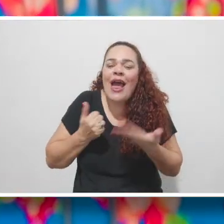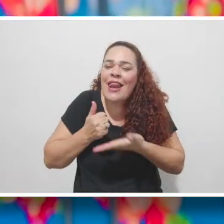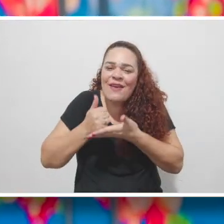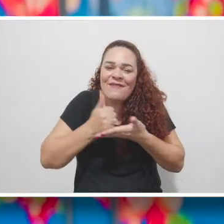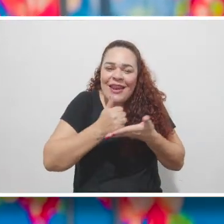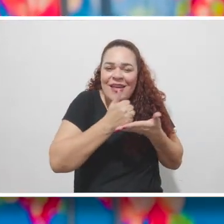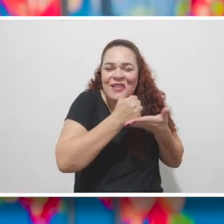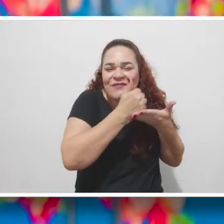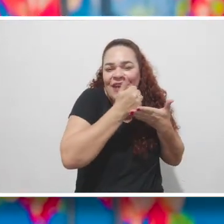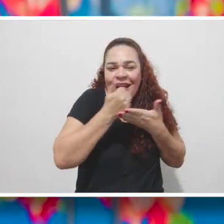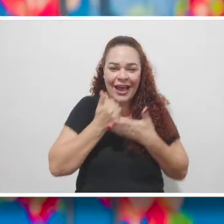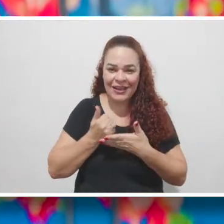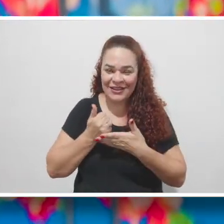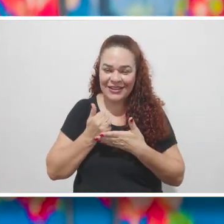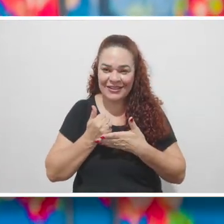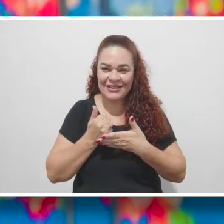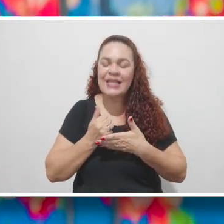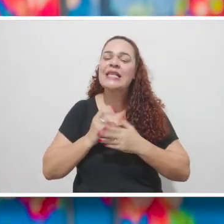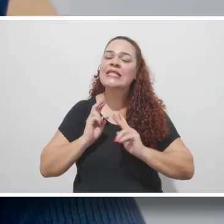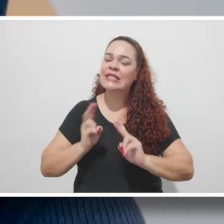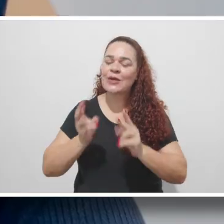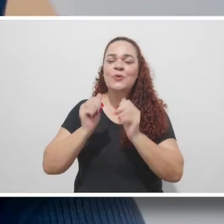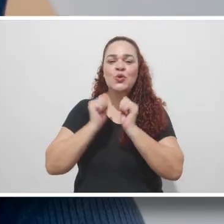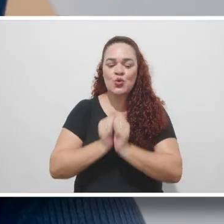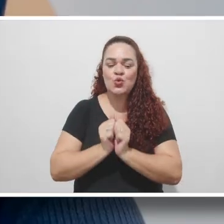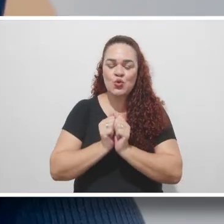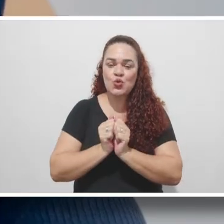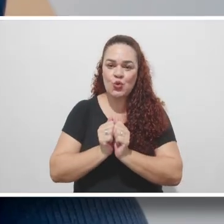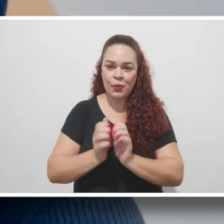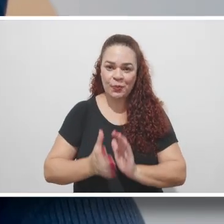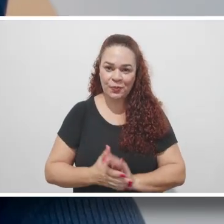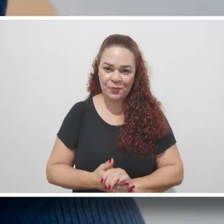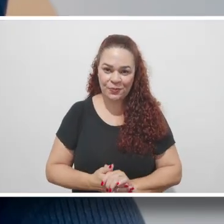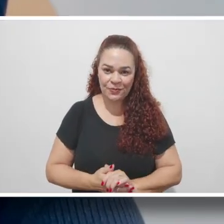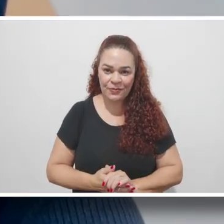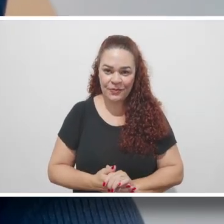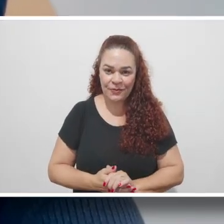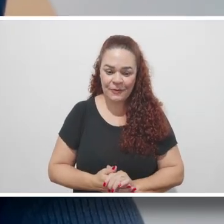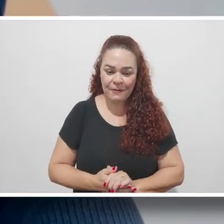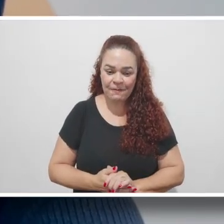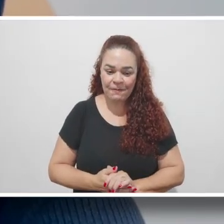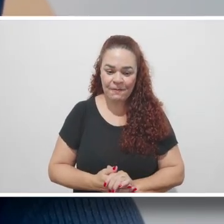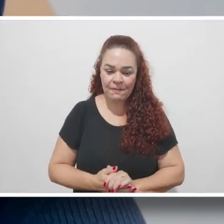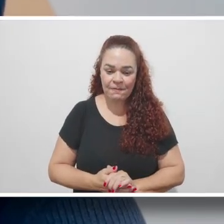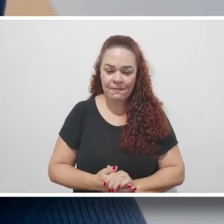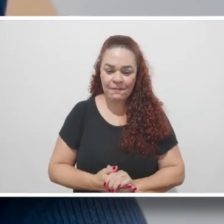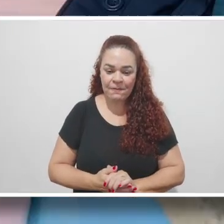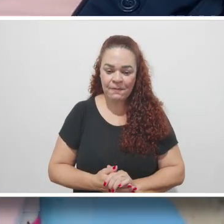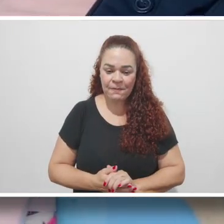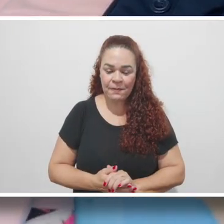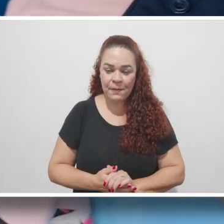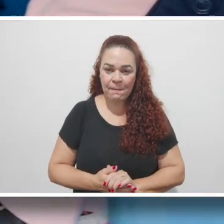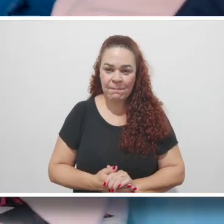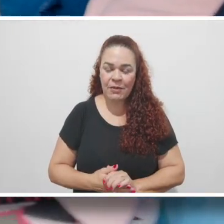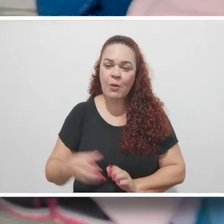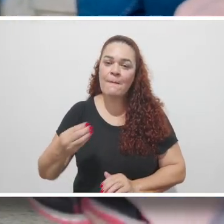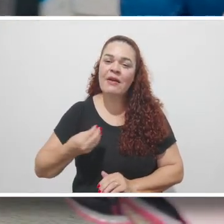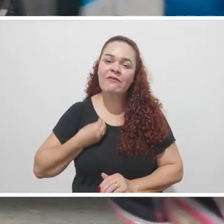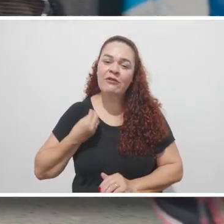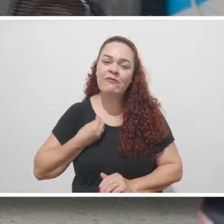as crianças, eu estava lá. O objetivo de que as crianças tenham uma